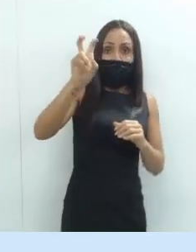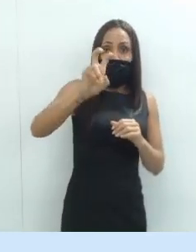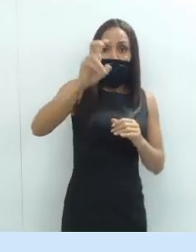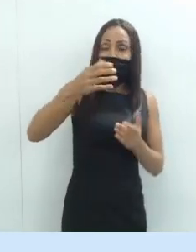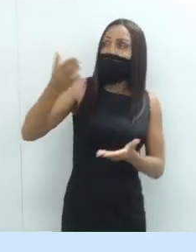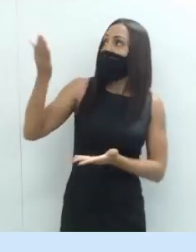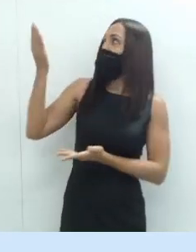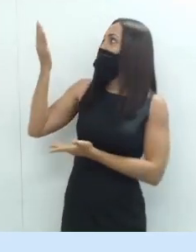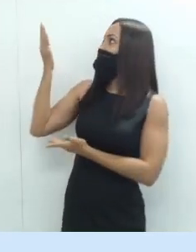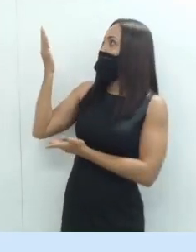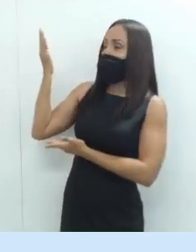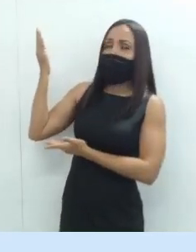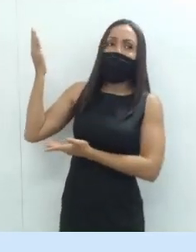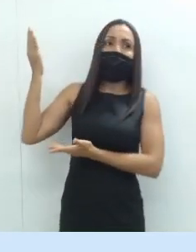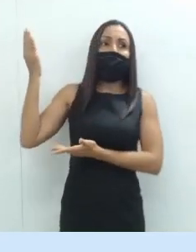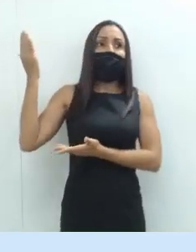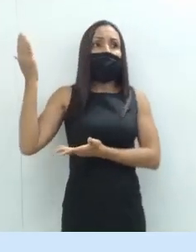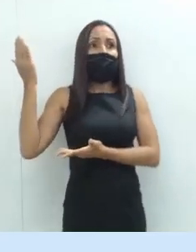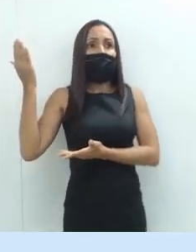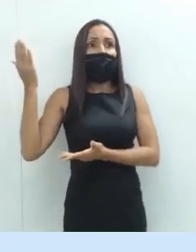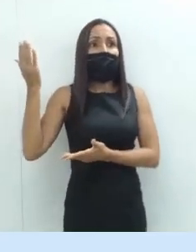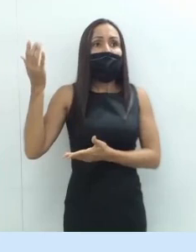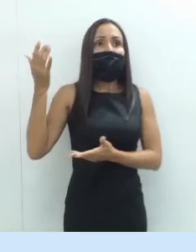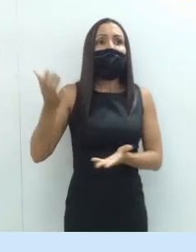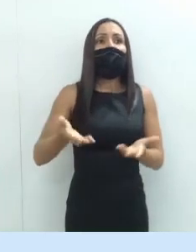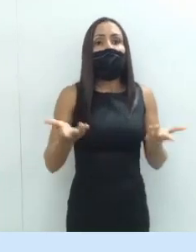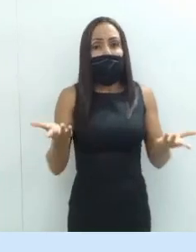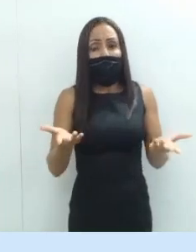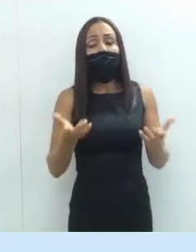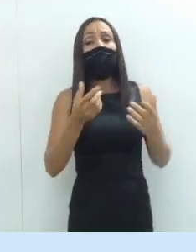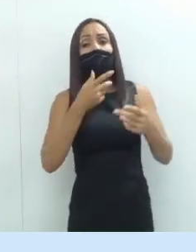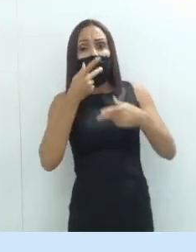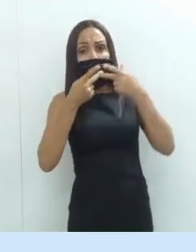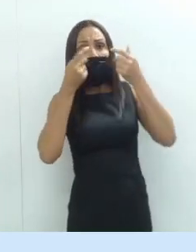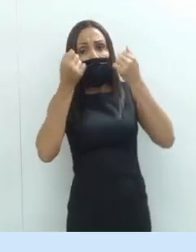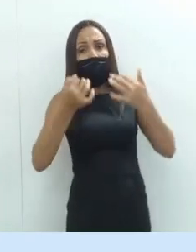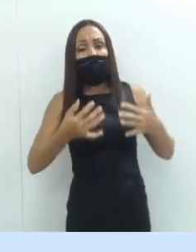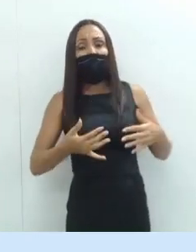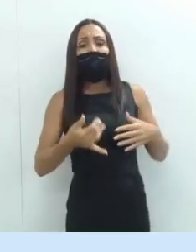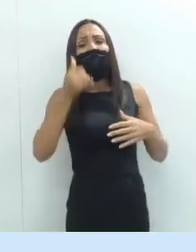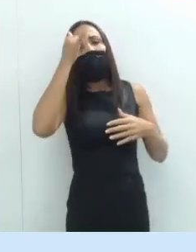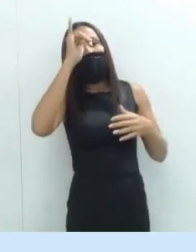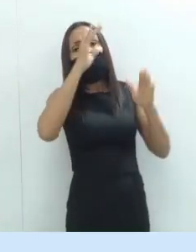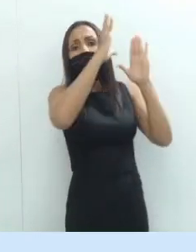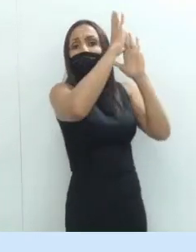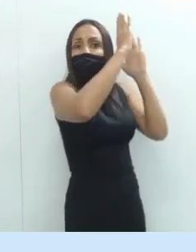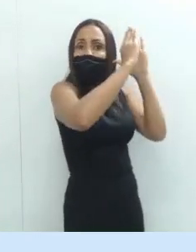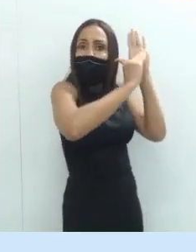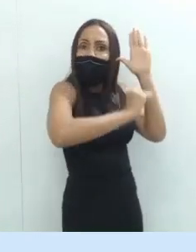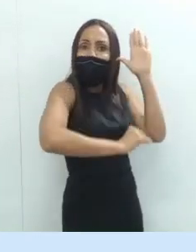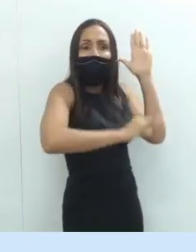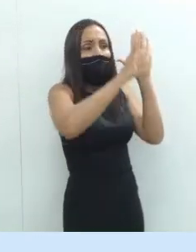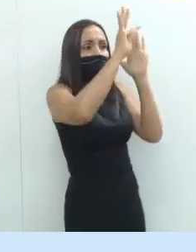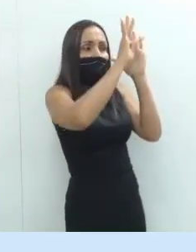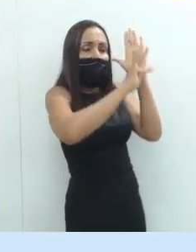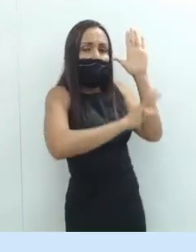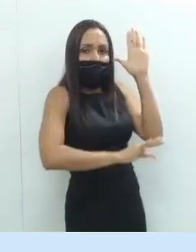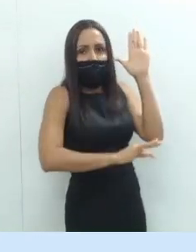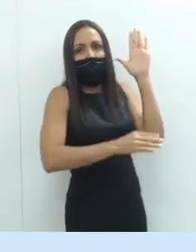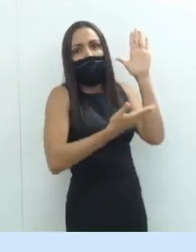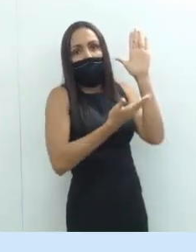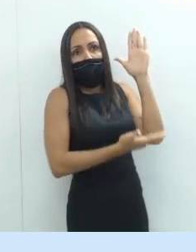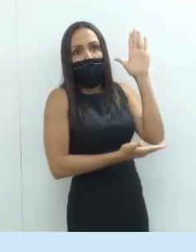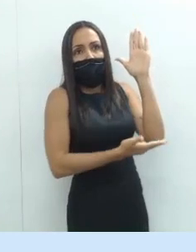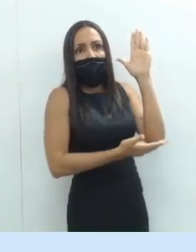vocês podem ver aí na tela, é a seguinte, é exatamente o que eu acabei de falar. Evite copiar partes do texto